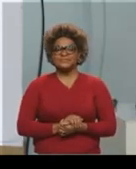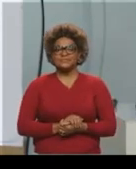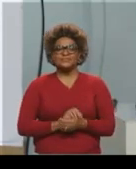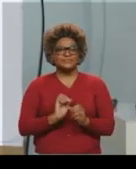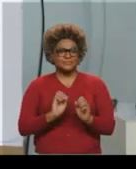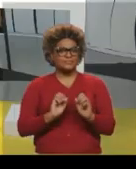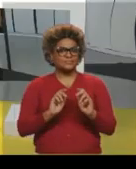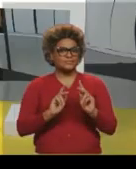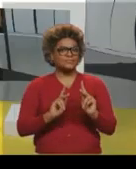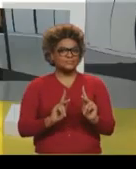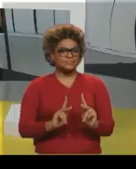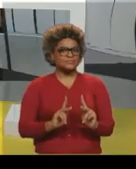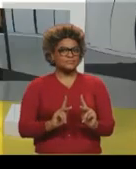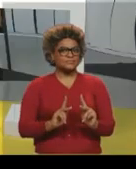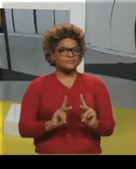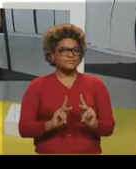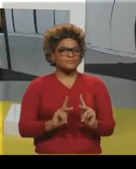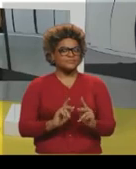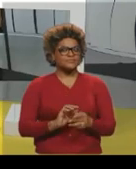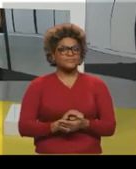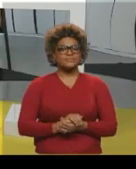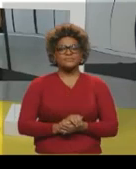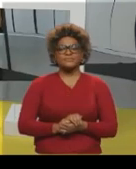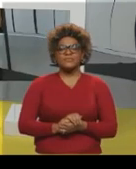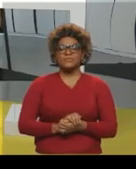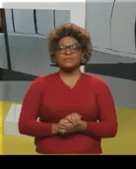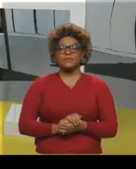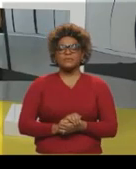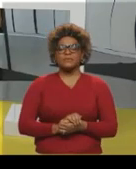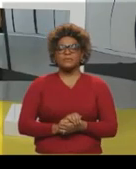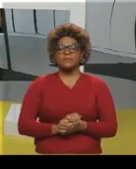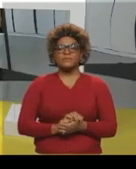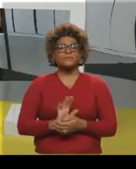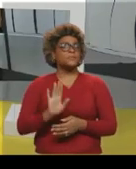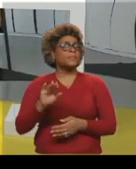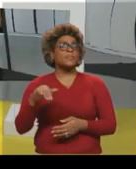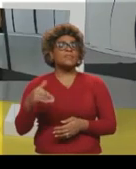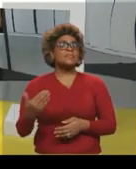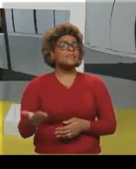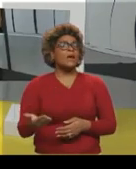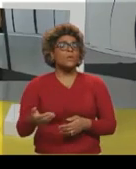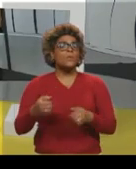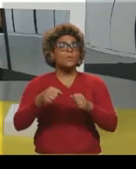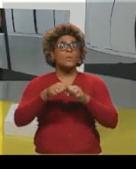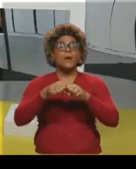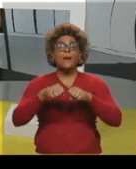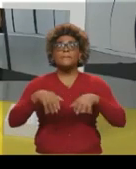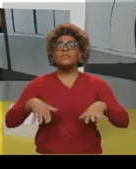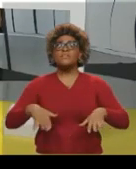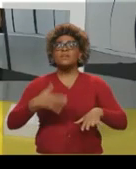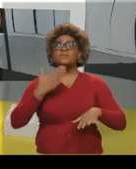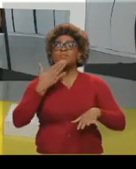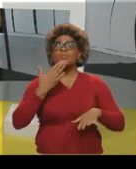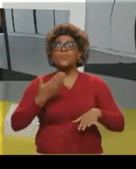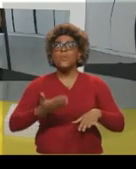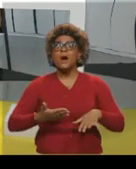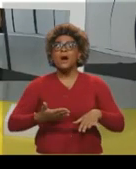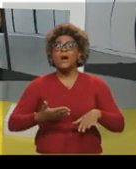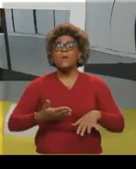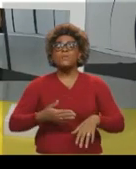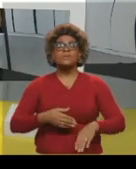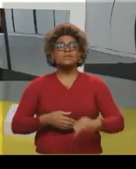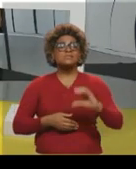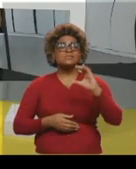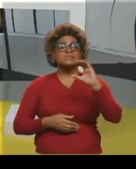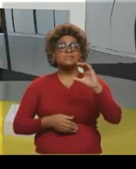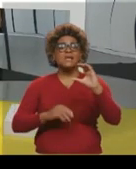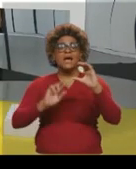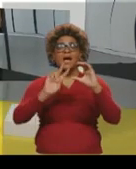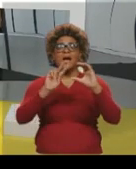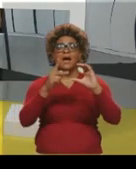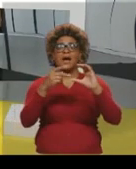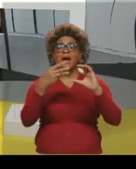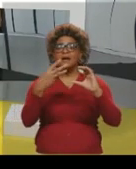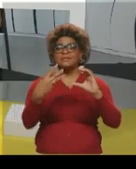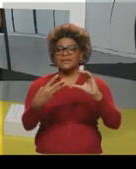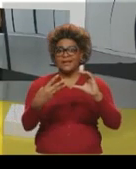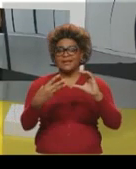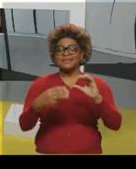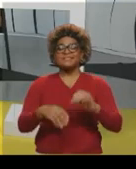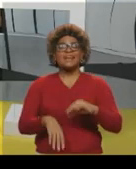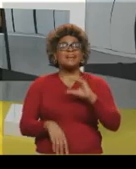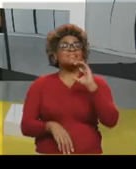Ok? Ótimo. Então, qual que seria a ramificação? A ramificação seria o CH3 e CH2 que ficou